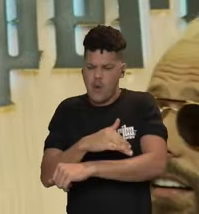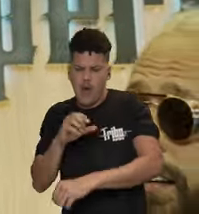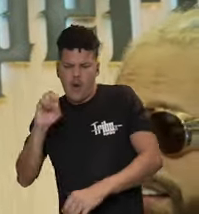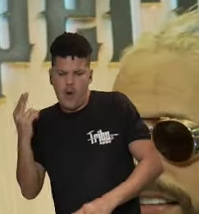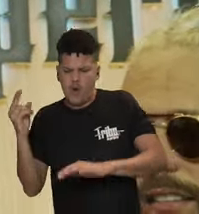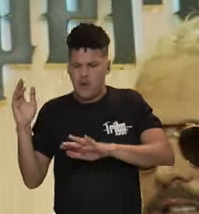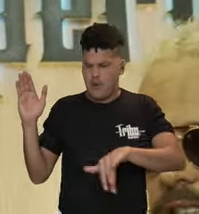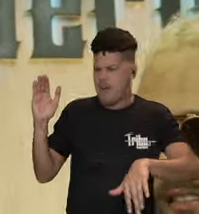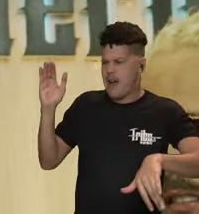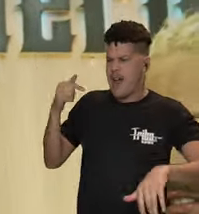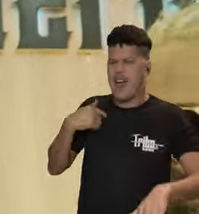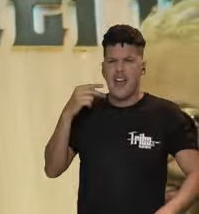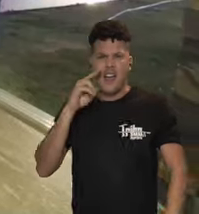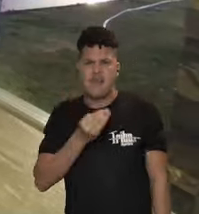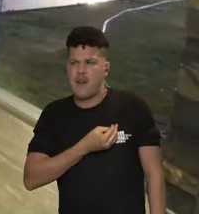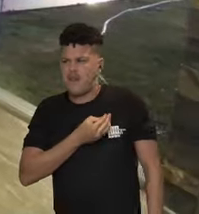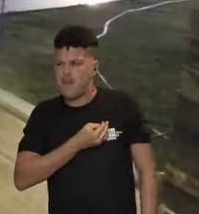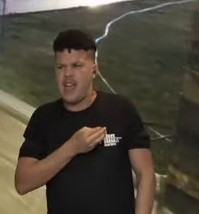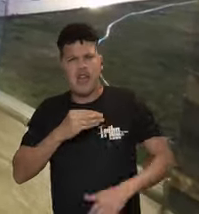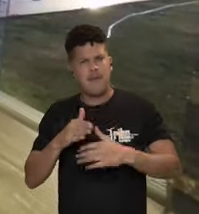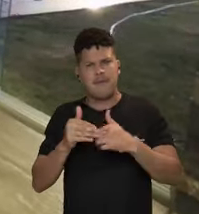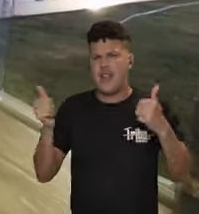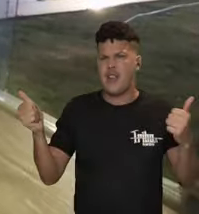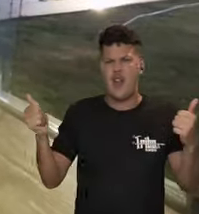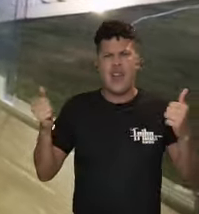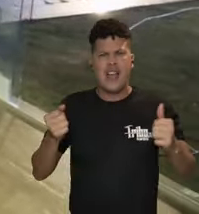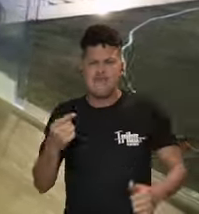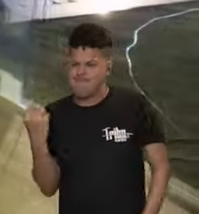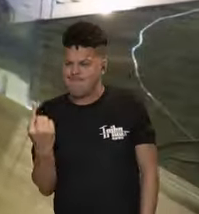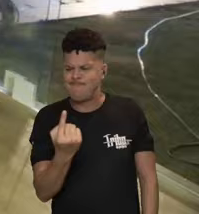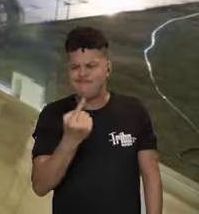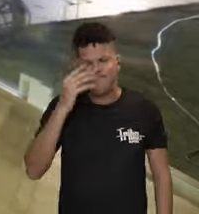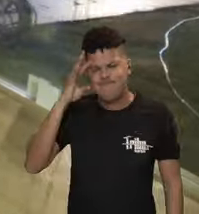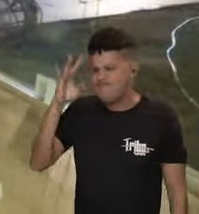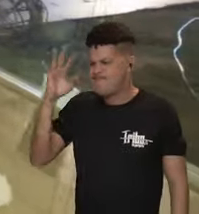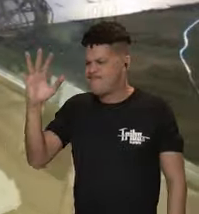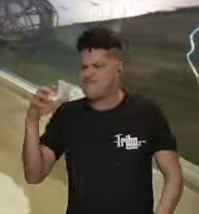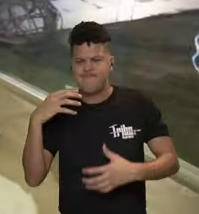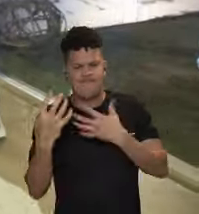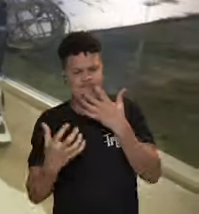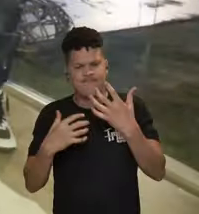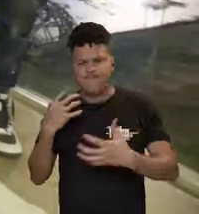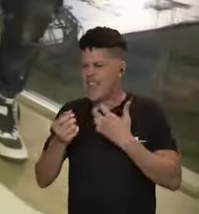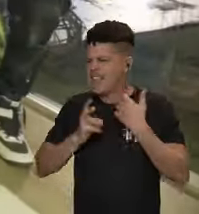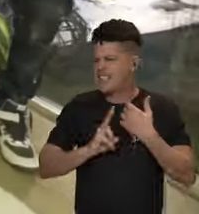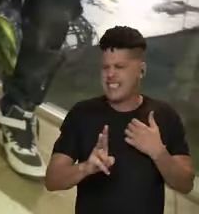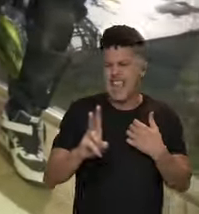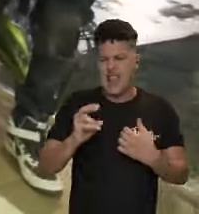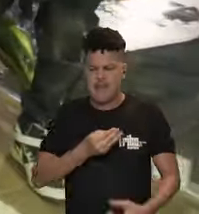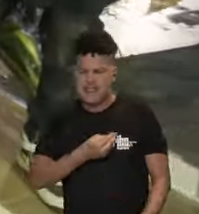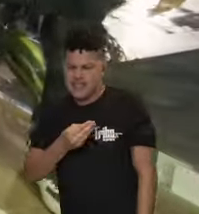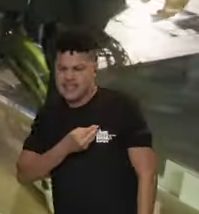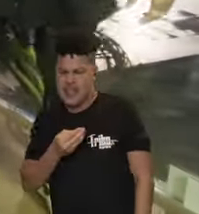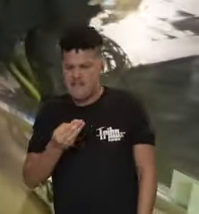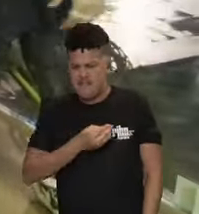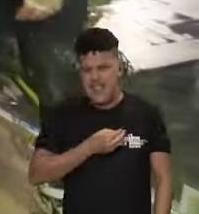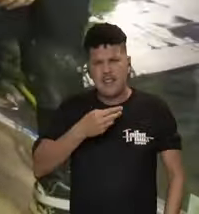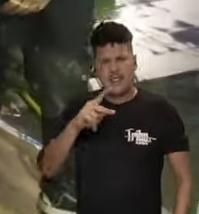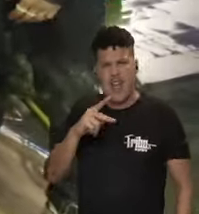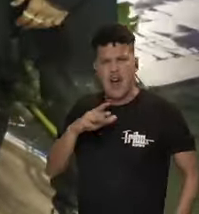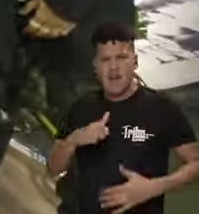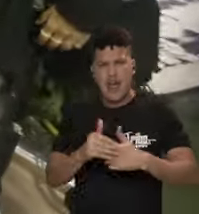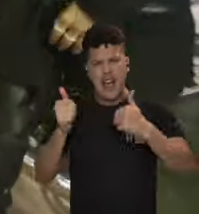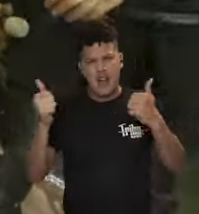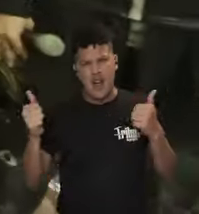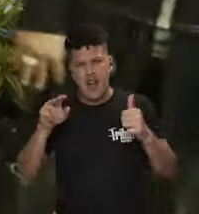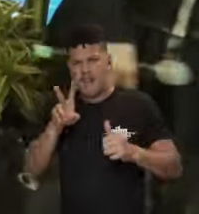vivendo o meu melhor do jeito que me viu passar. Cada sonho, cada som, sempre vou, sempre estar. Então vivo o seu melhor, mas